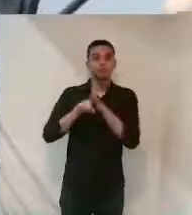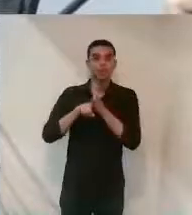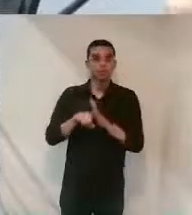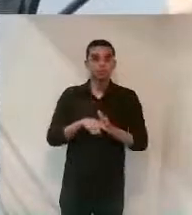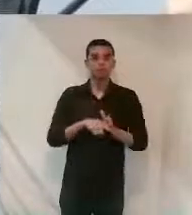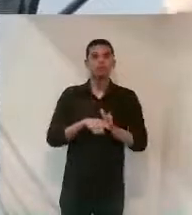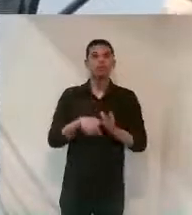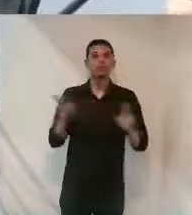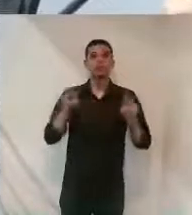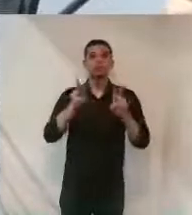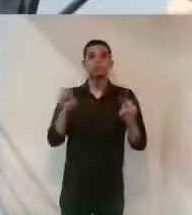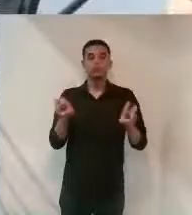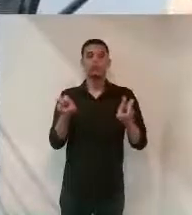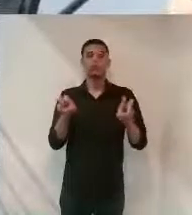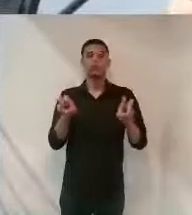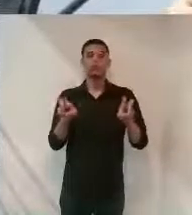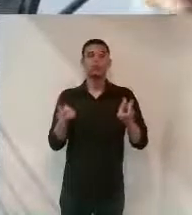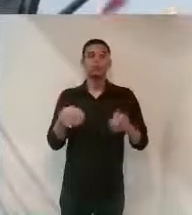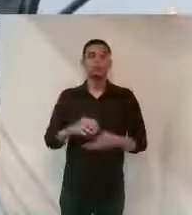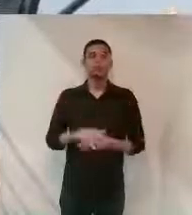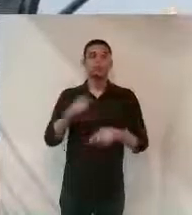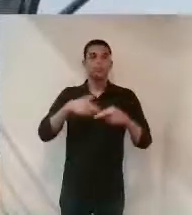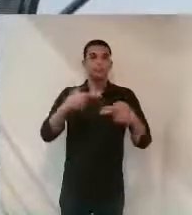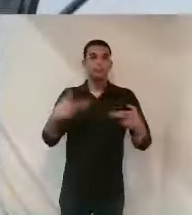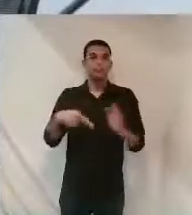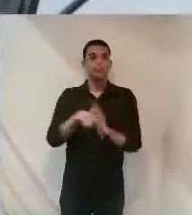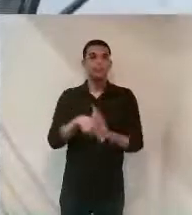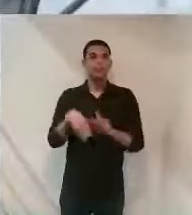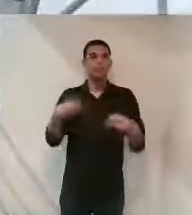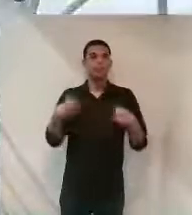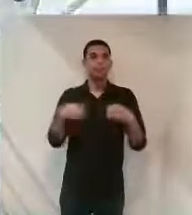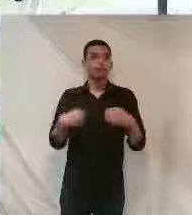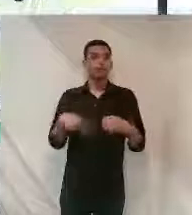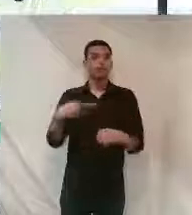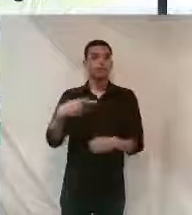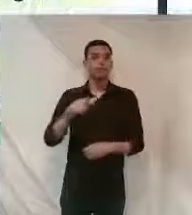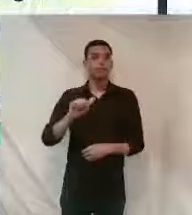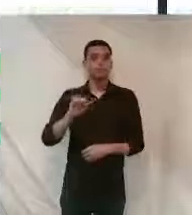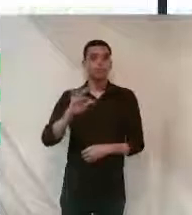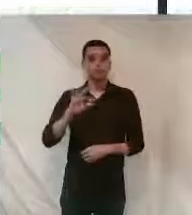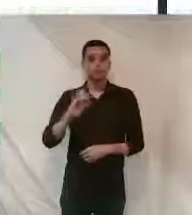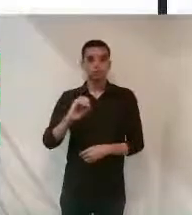as embalagens de plástico, que eu vou falar mais um pouquinho adiante.